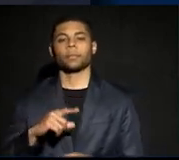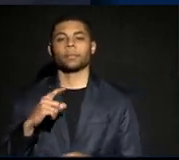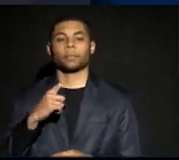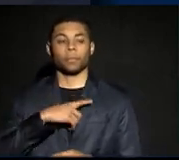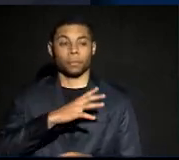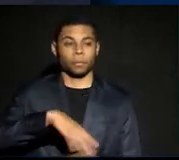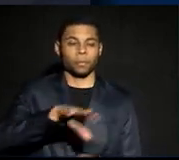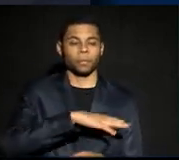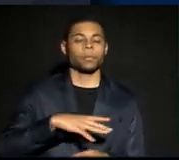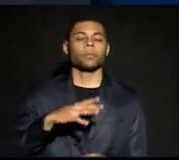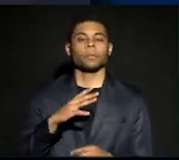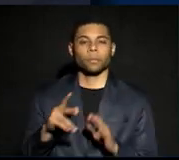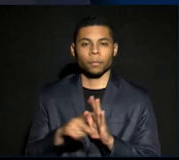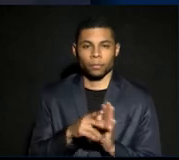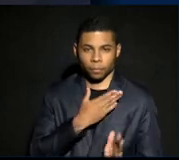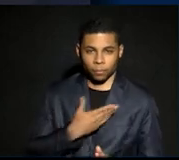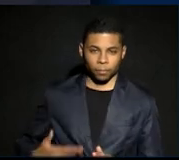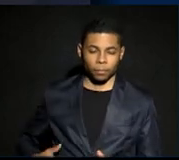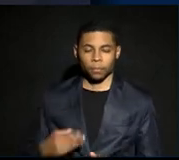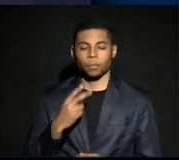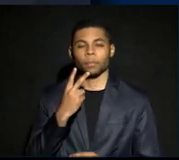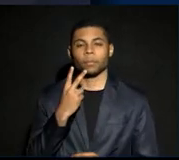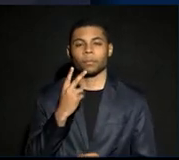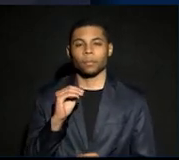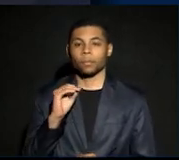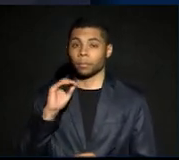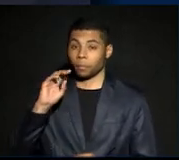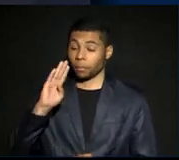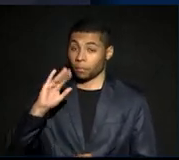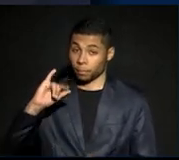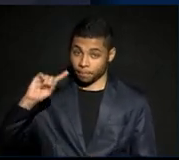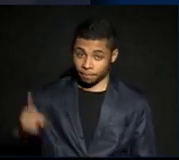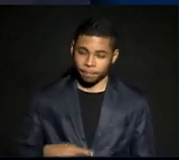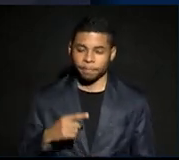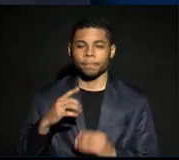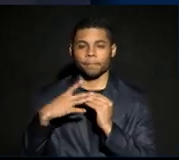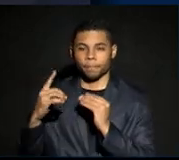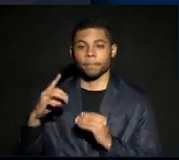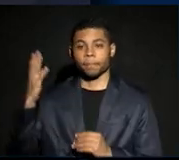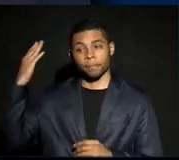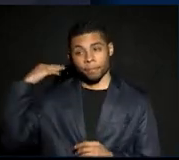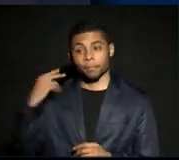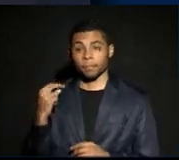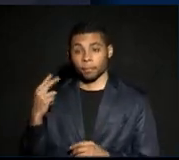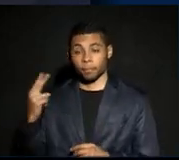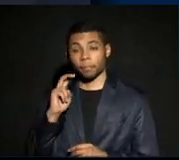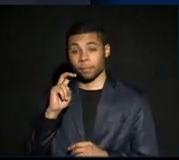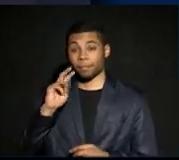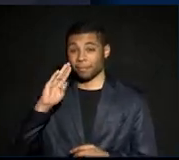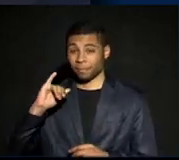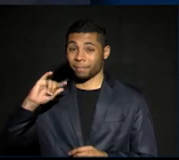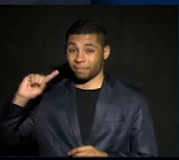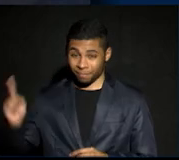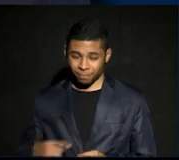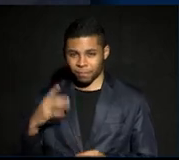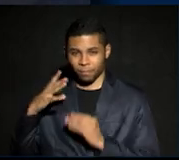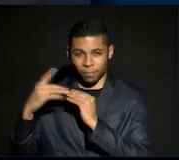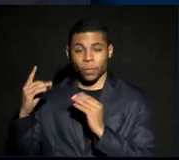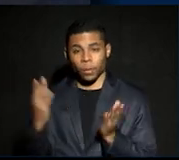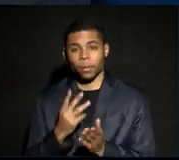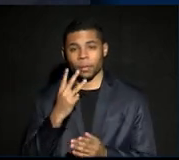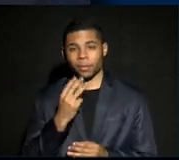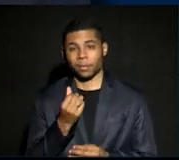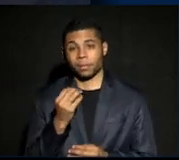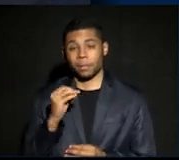de 130 bilhões de dólares, e o nosso nível de reserva em 2002 era 5 bilhões de dólares. Hoje é 360 bilhões